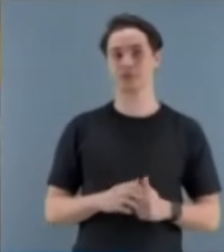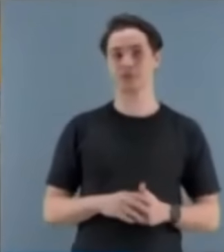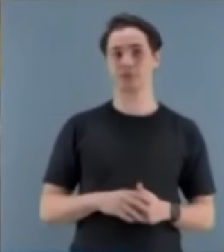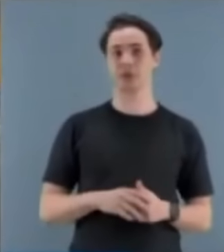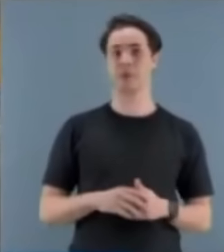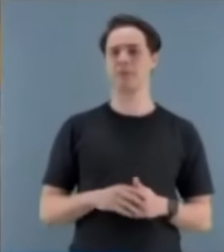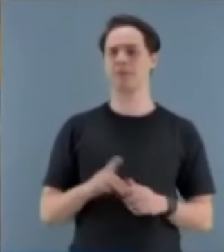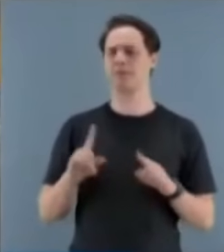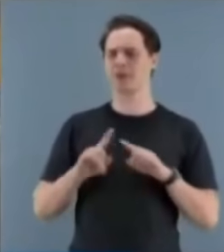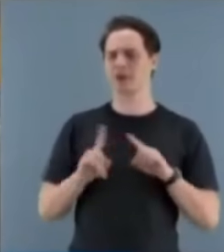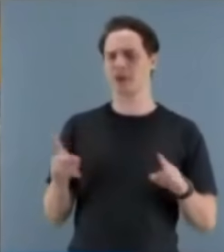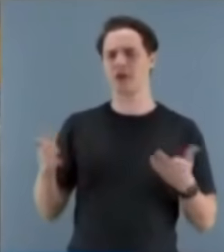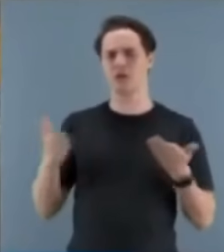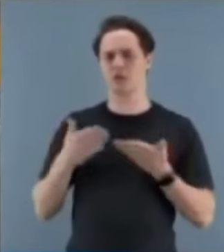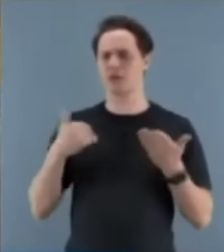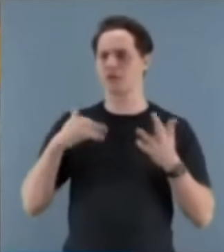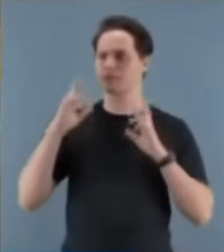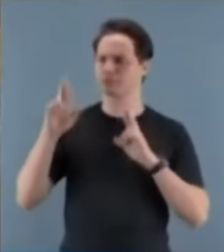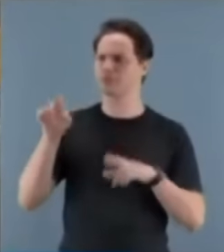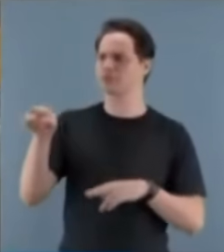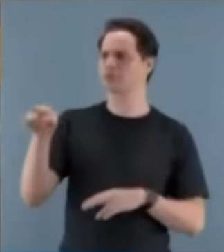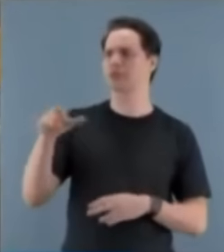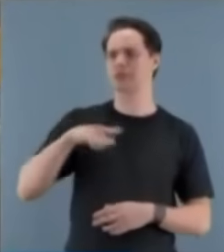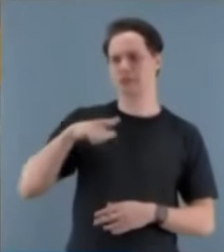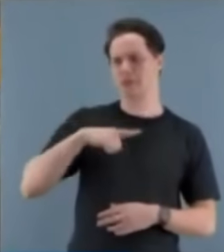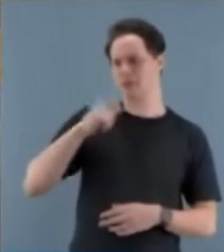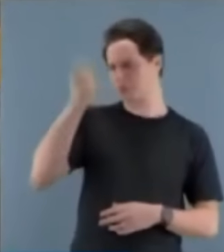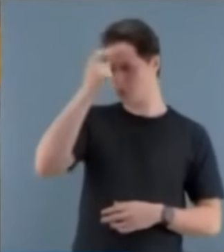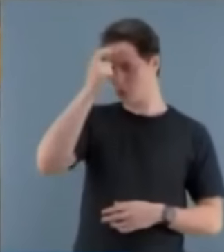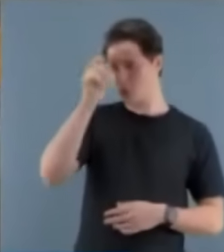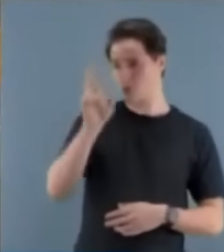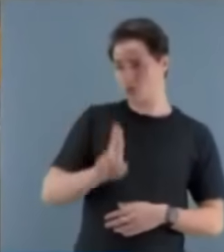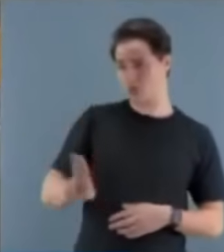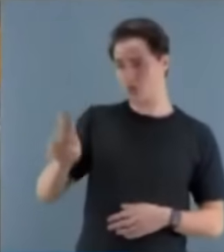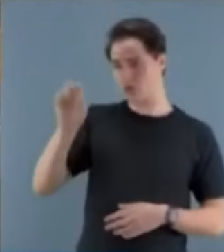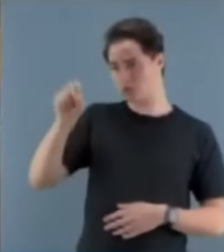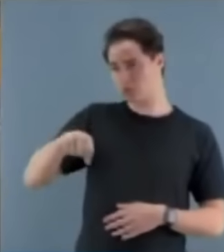Agora, eu espero que o senhor tenha consciência e que use aí,